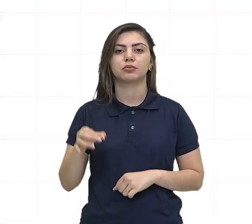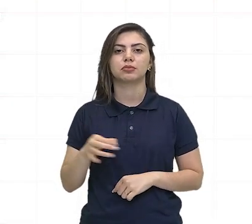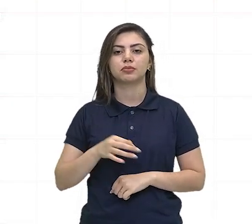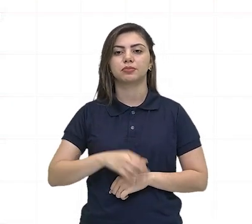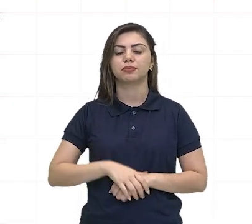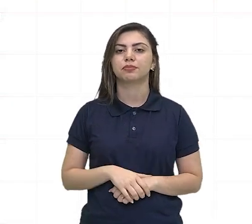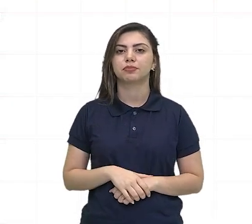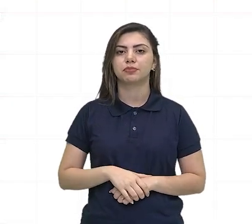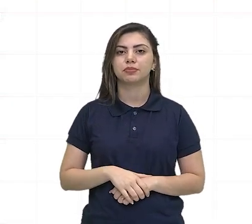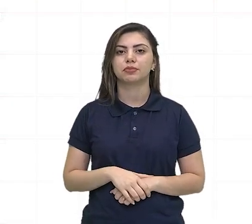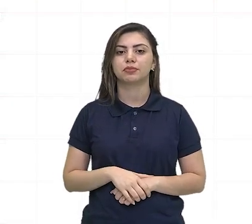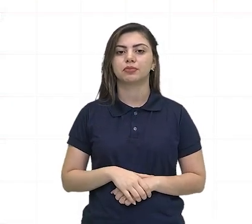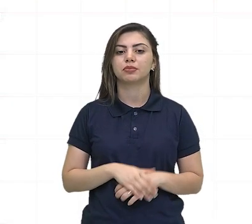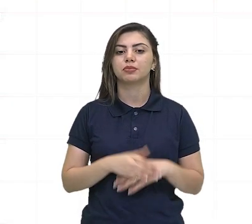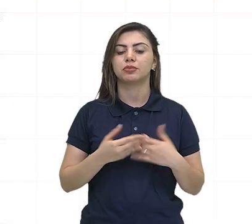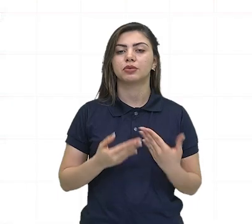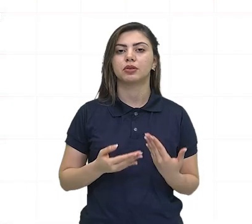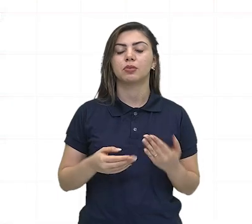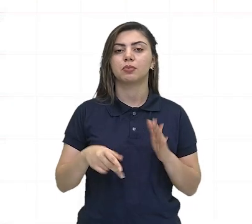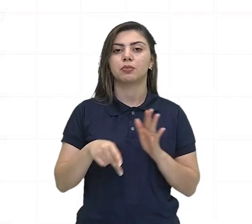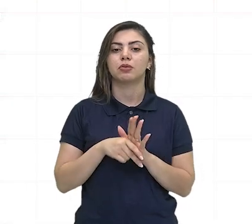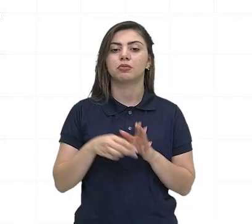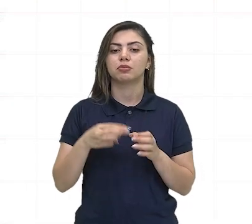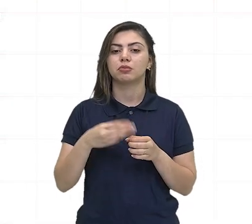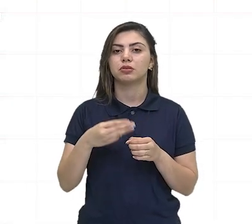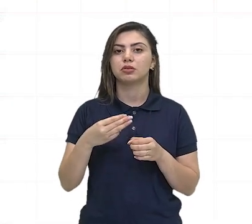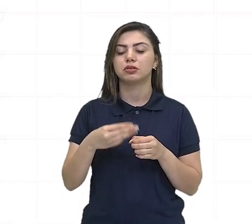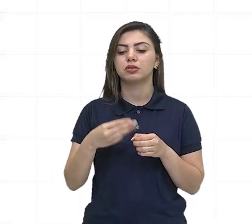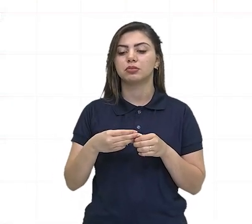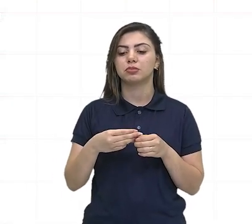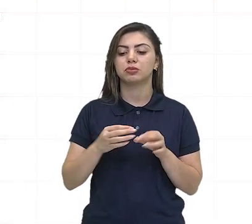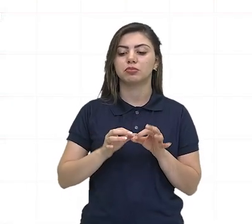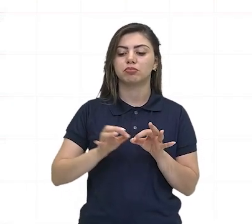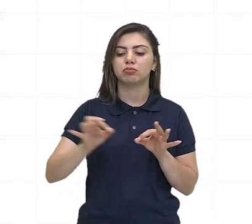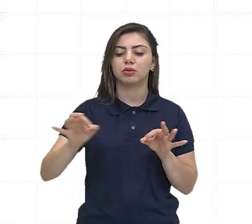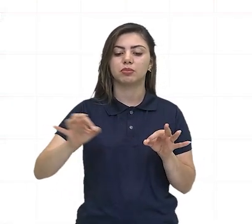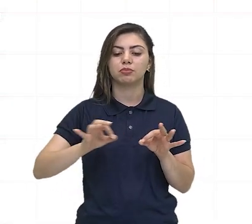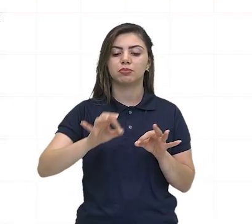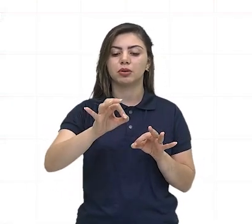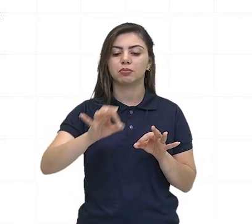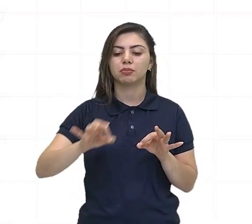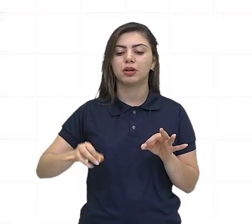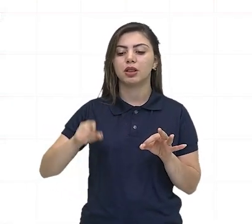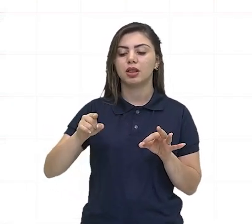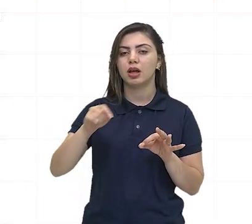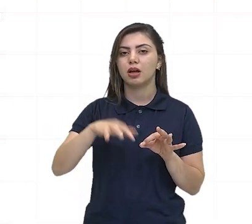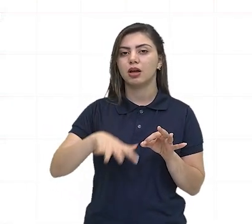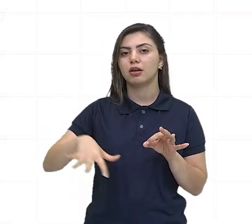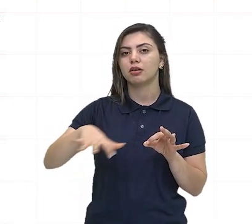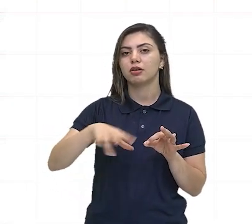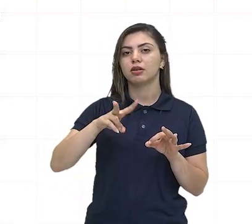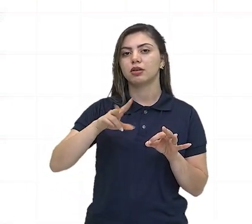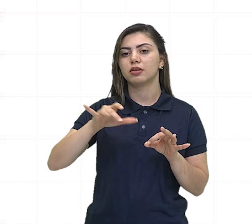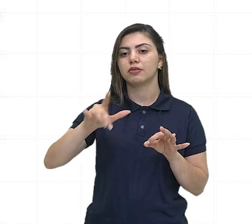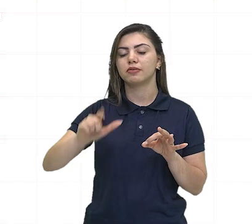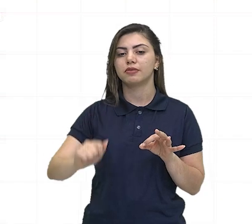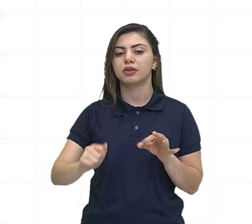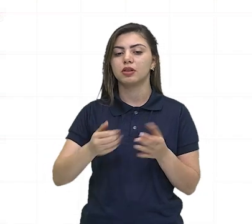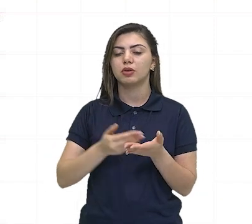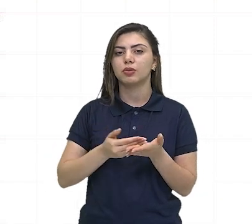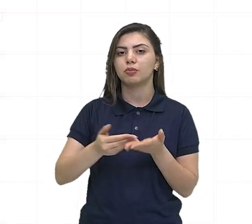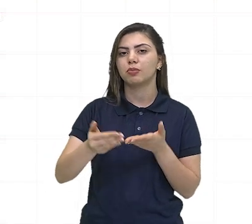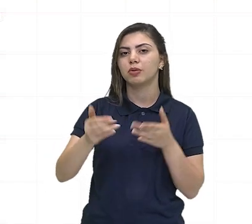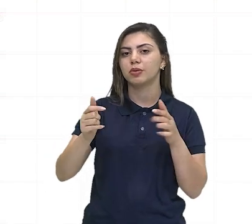ele vai ali delimitar onde começa e onde termina